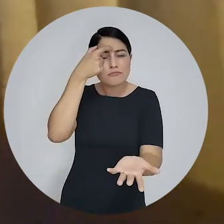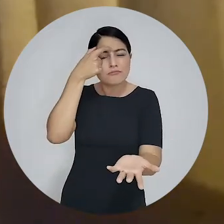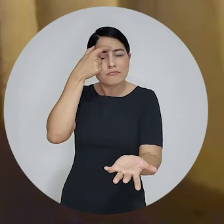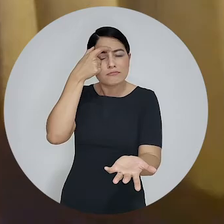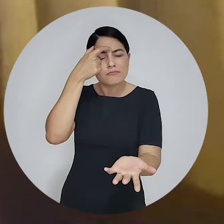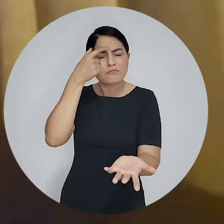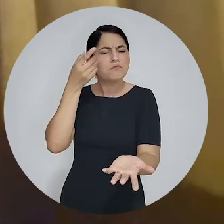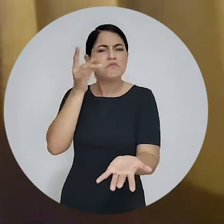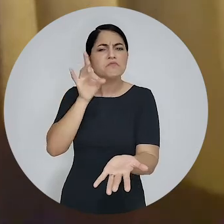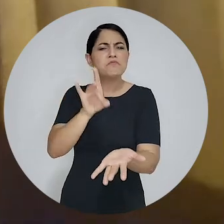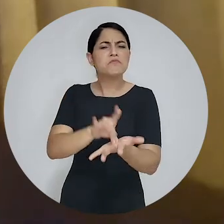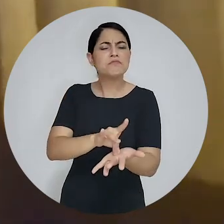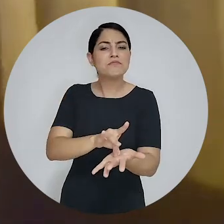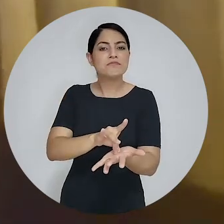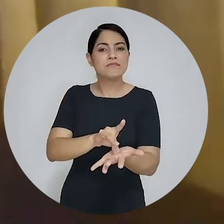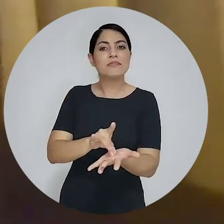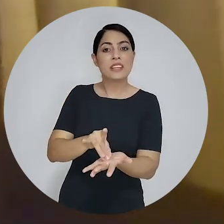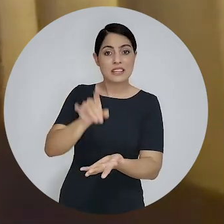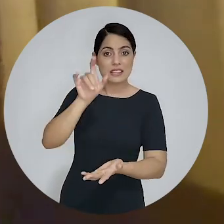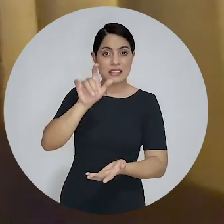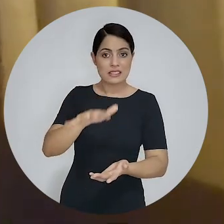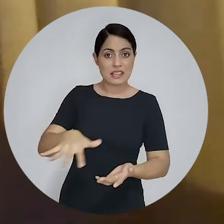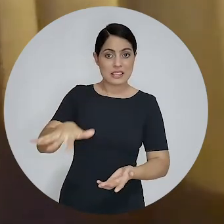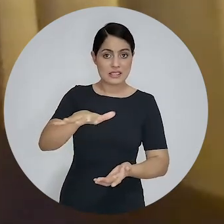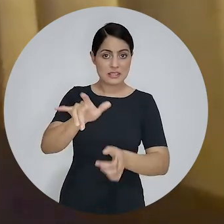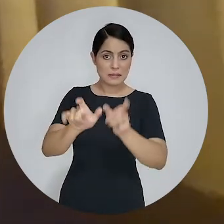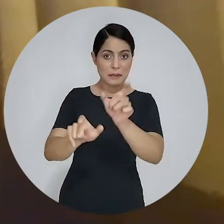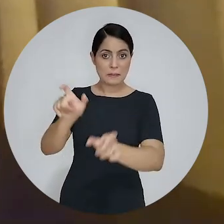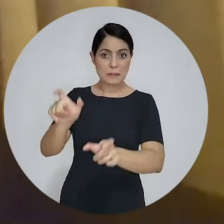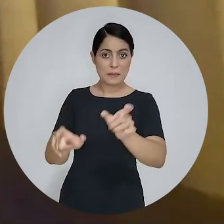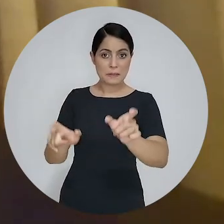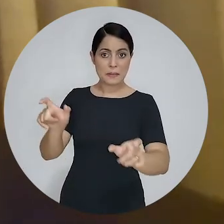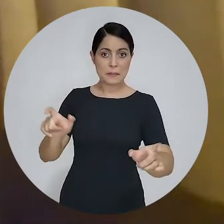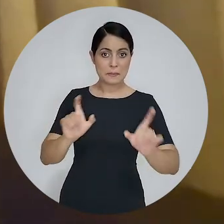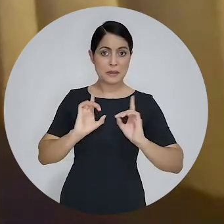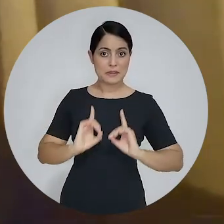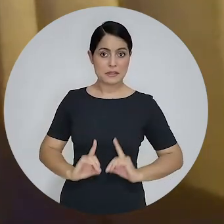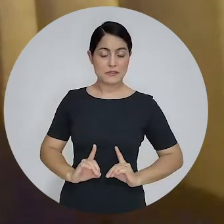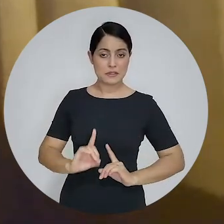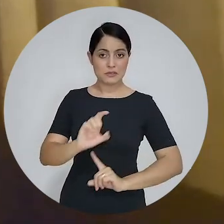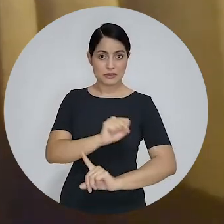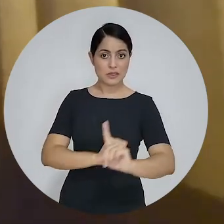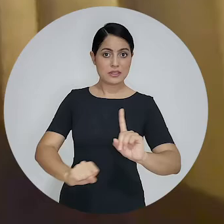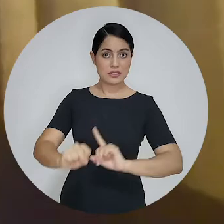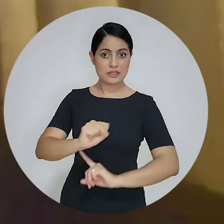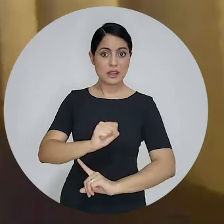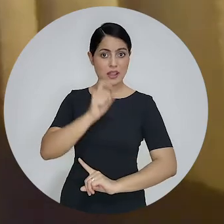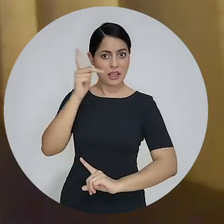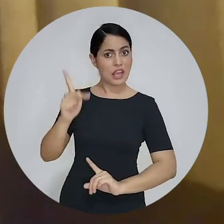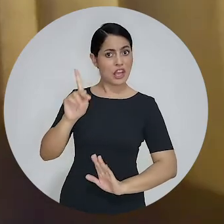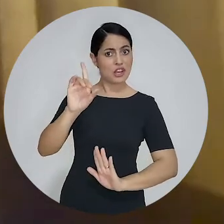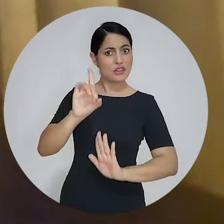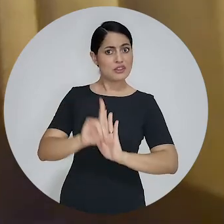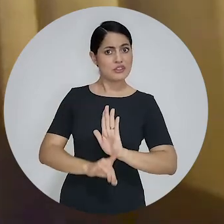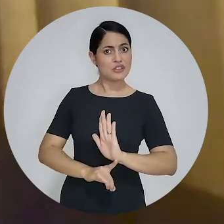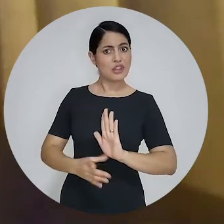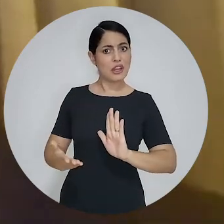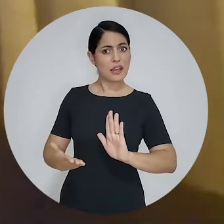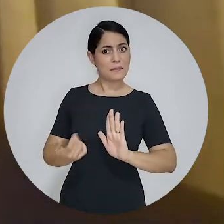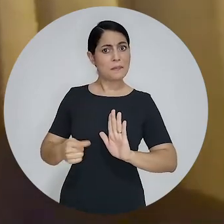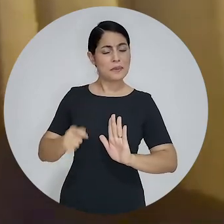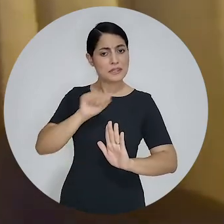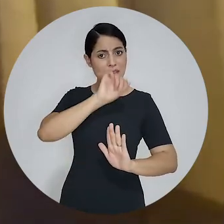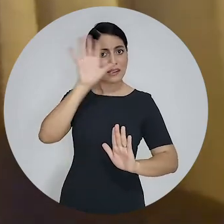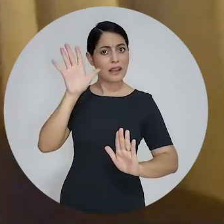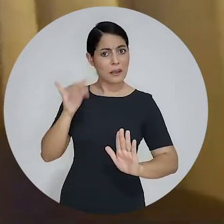no sentido de que o reconhecimento deste segmento social como sujeito de direitos